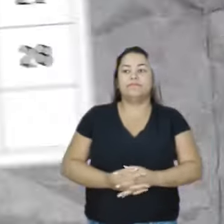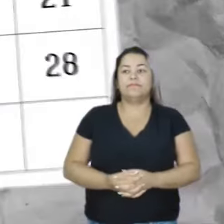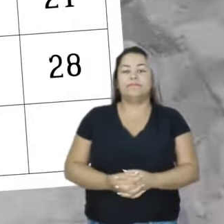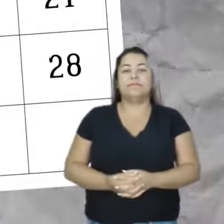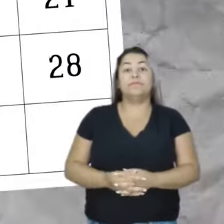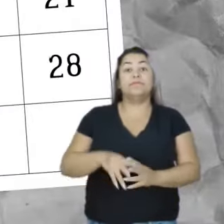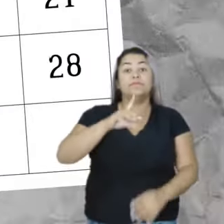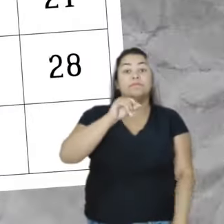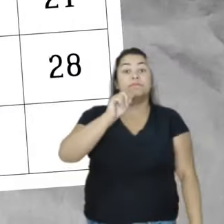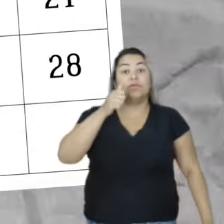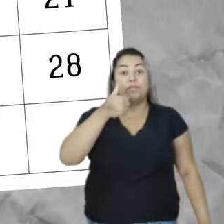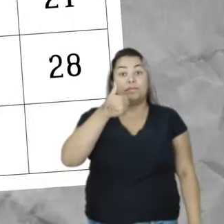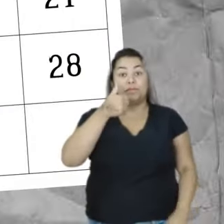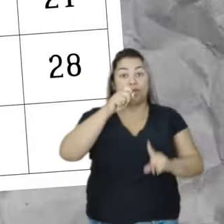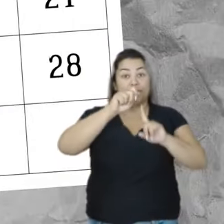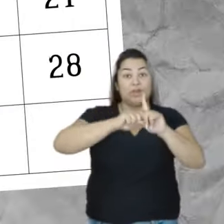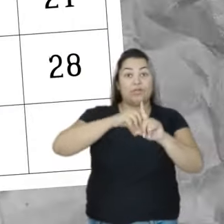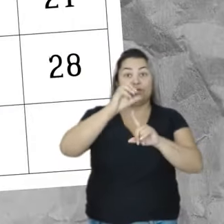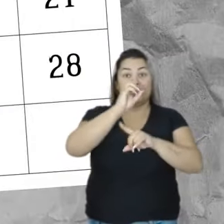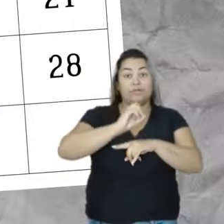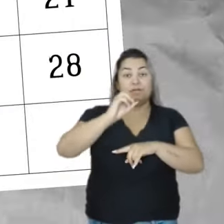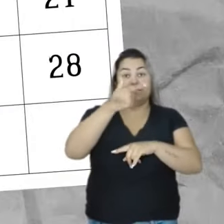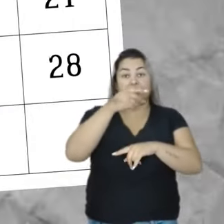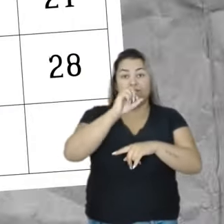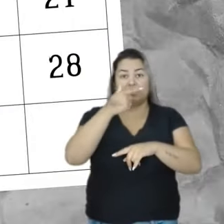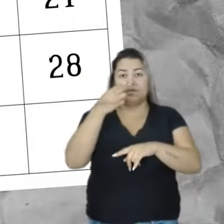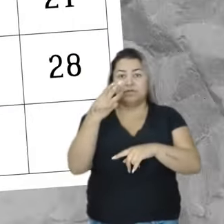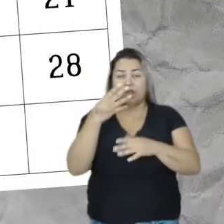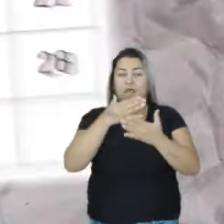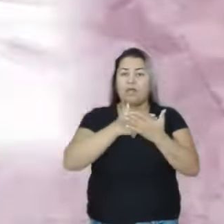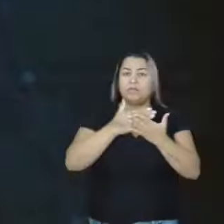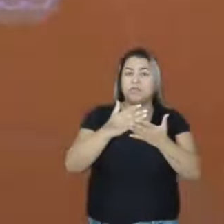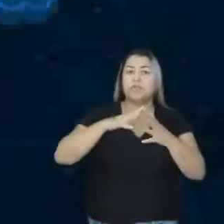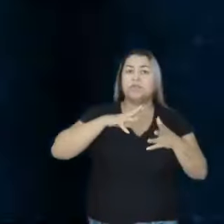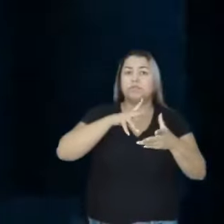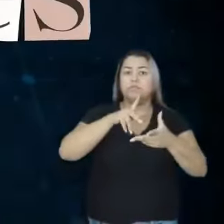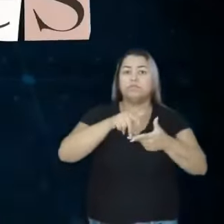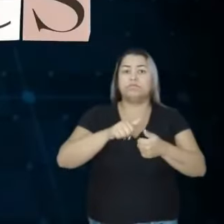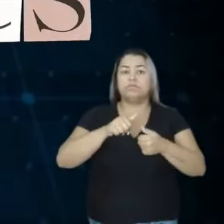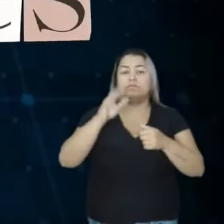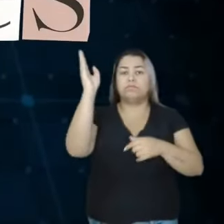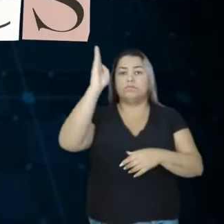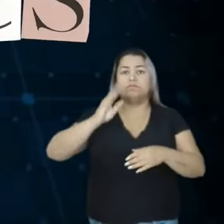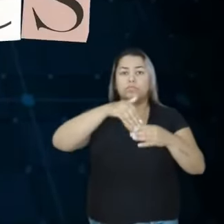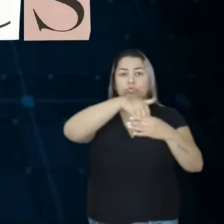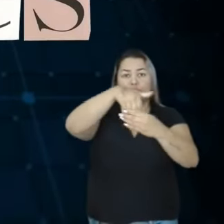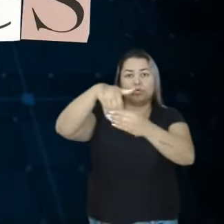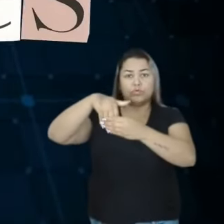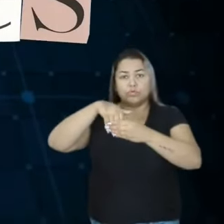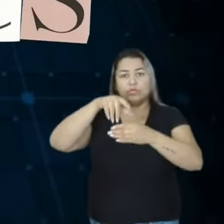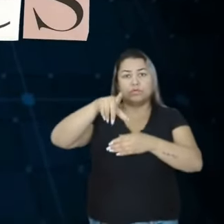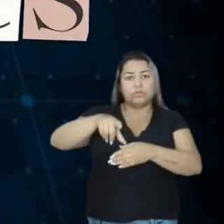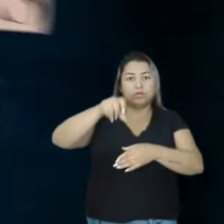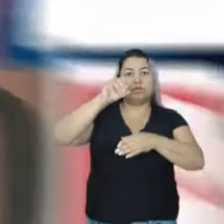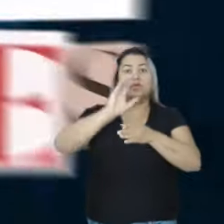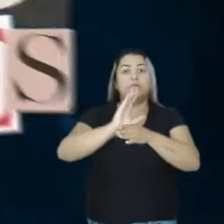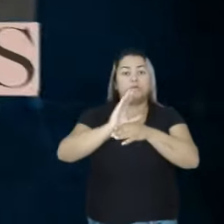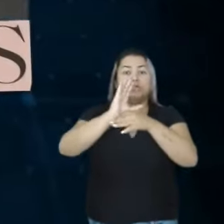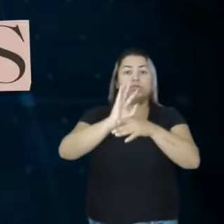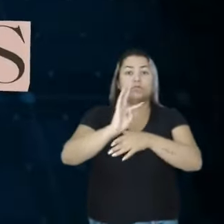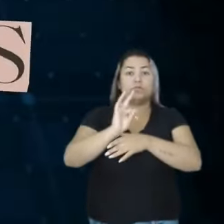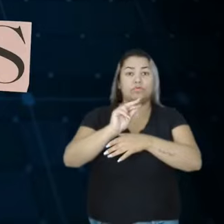No dia 1º de outubro de 2023, acontece em todo o Brasil a eleição para a escolha dos conselheiros tutelares de